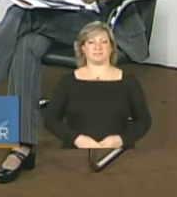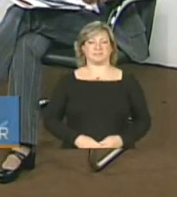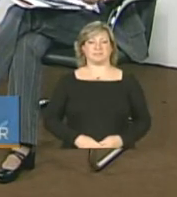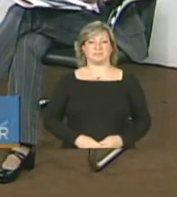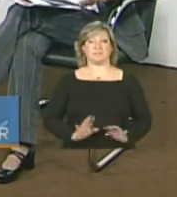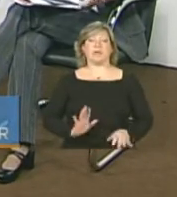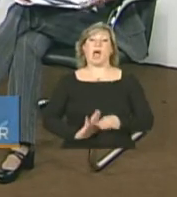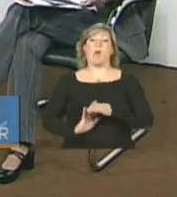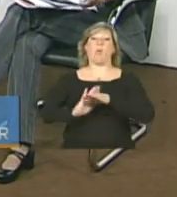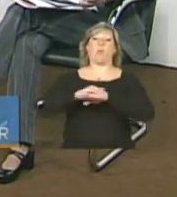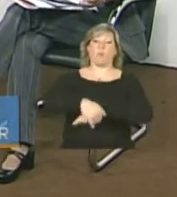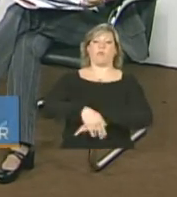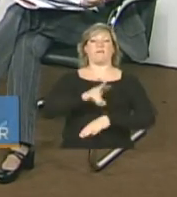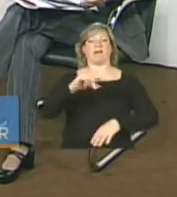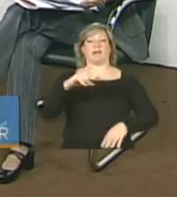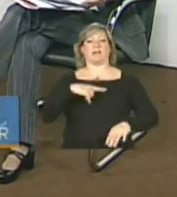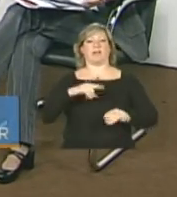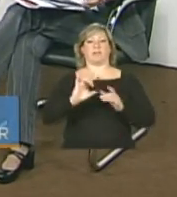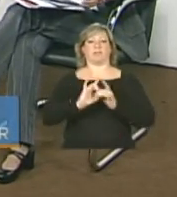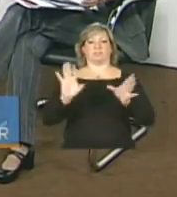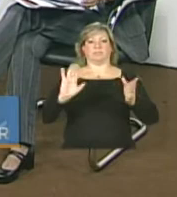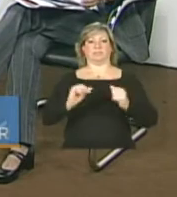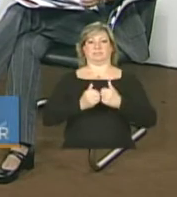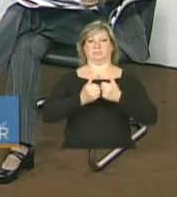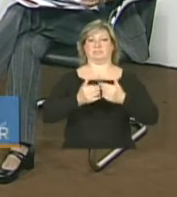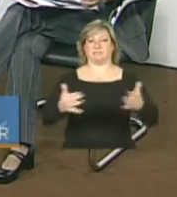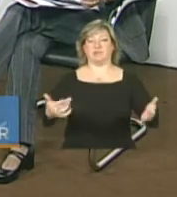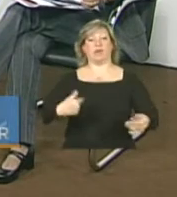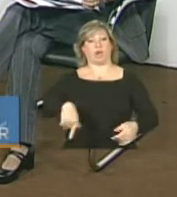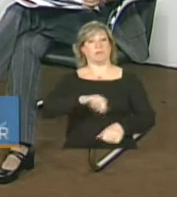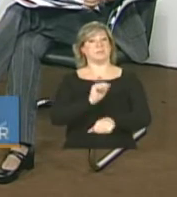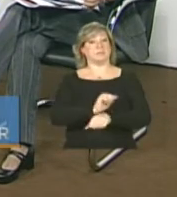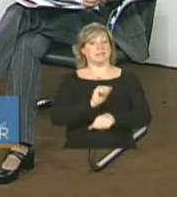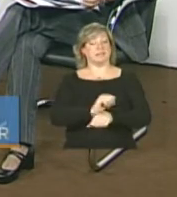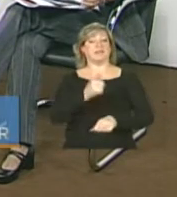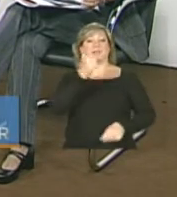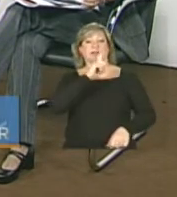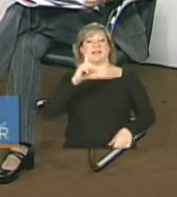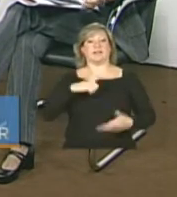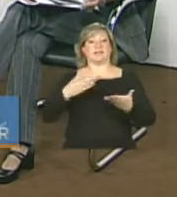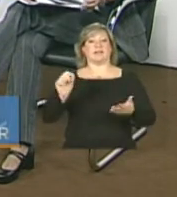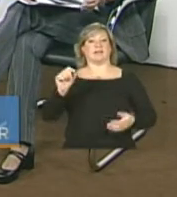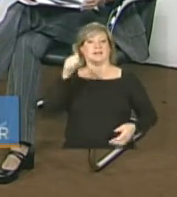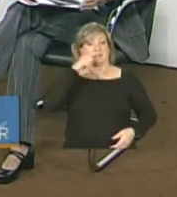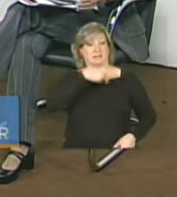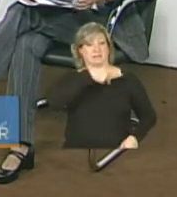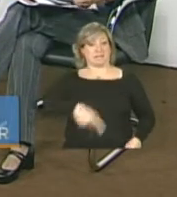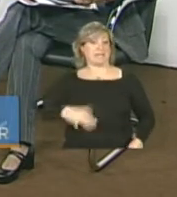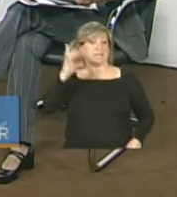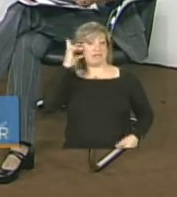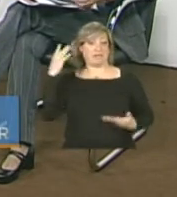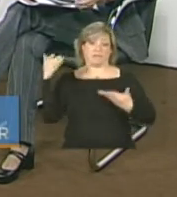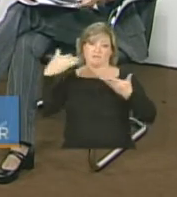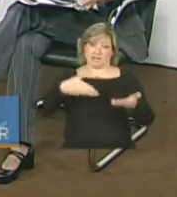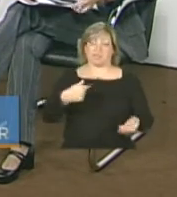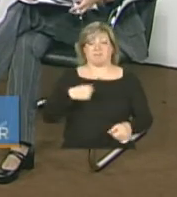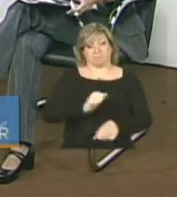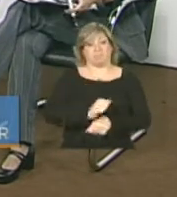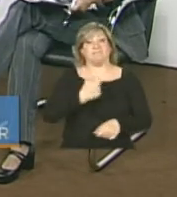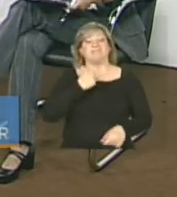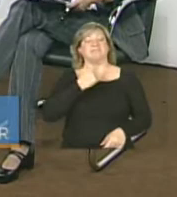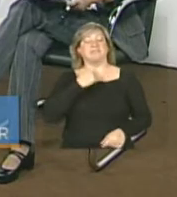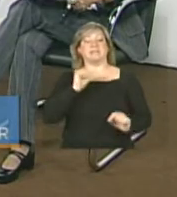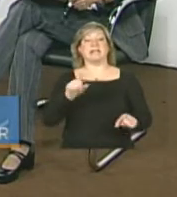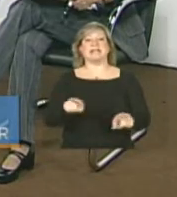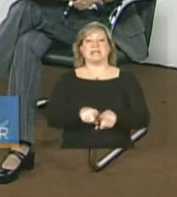à noite nós teremos a cerimônia de abertura e esperamos contar com a presença da presidenta Dilma Rousseff e também estamos